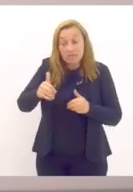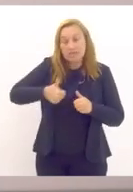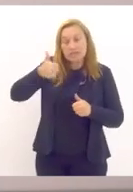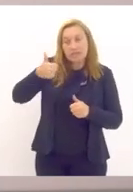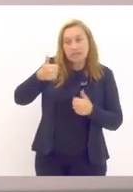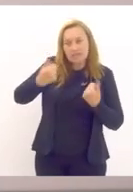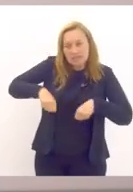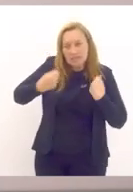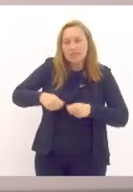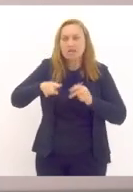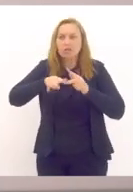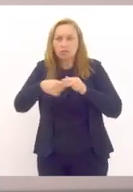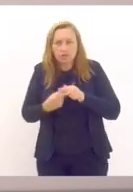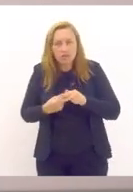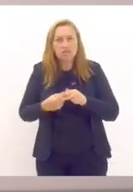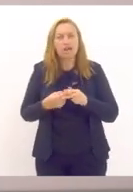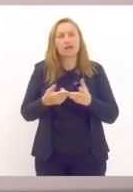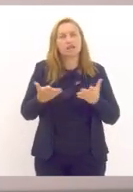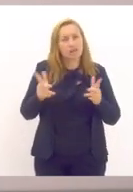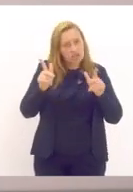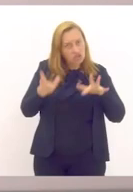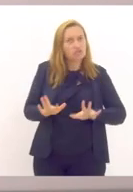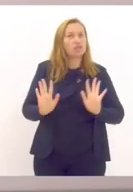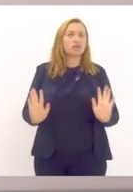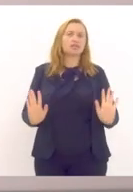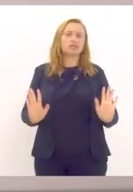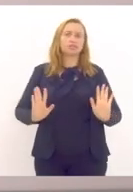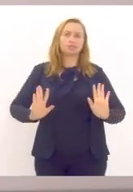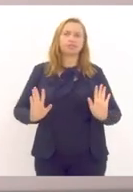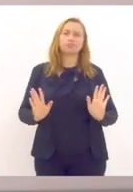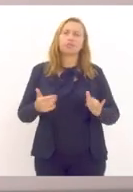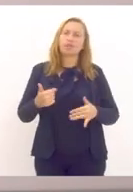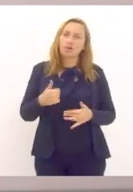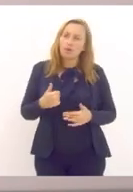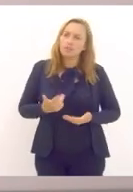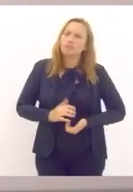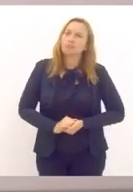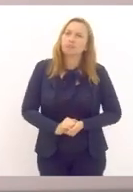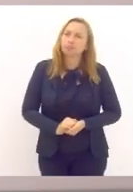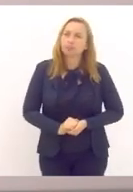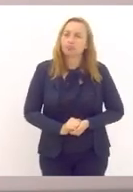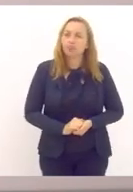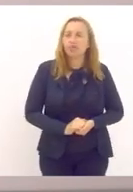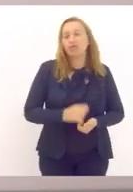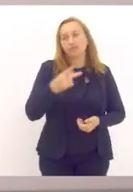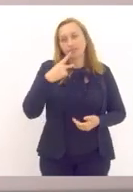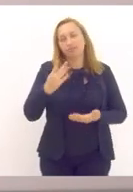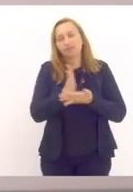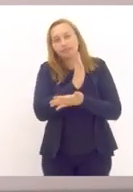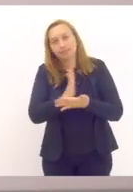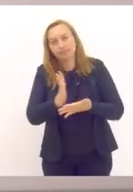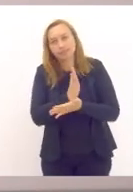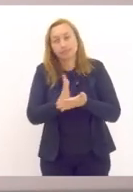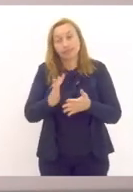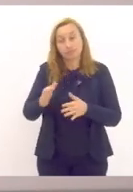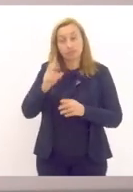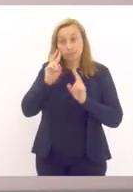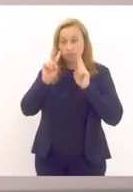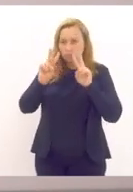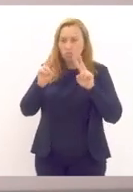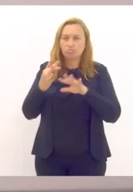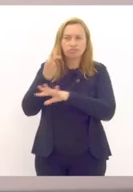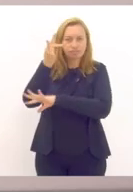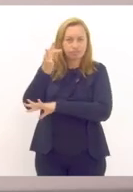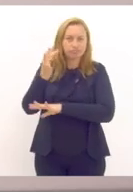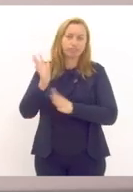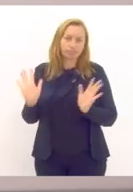hoje, obviamente, nesse passado recente. Eu necessariamente vou tocar em, eventualmente, alguns pontos que a gente vai olhar para frente. Não tem como não deixar